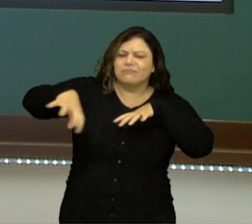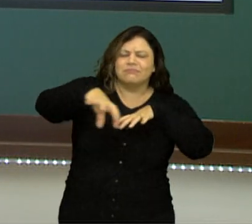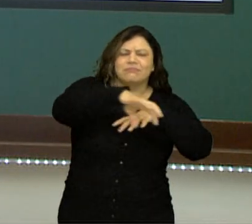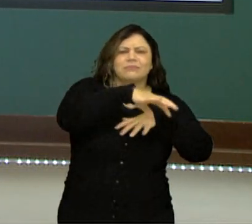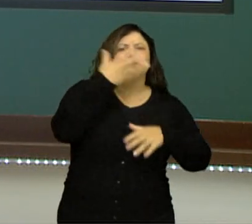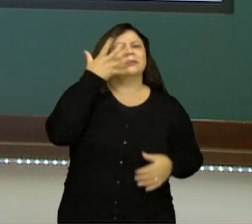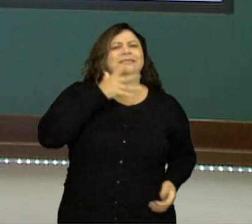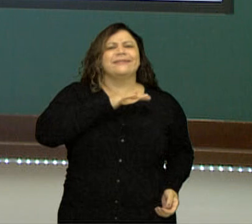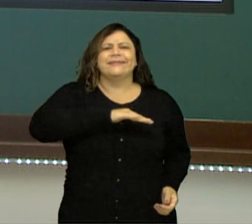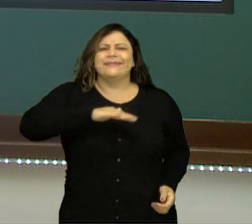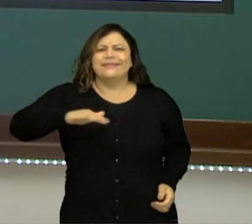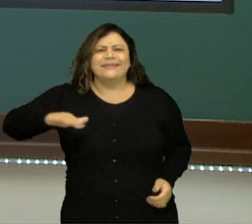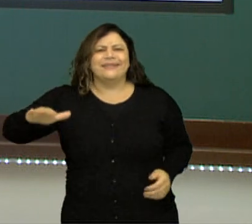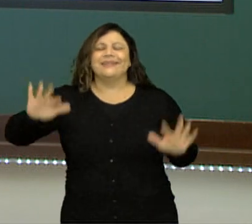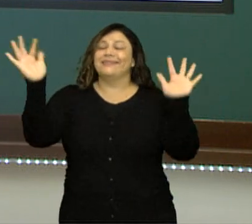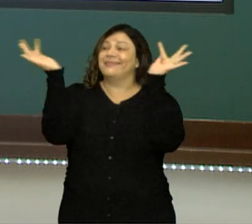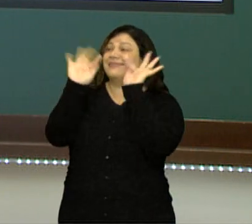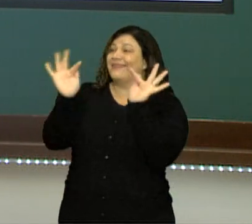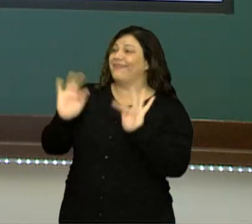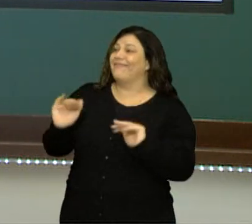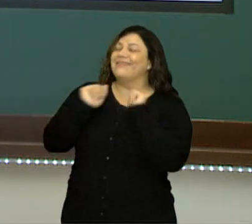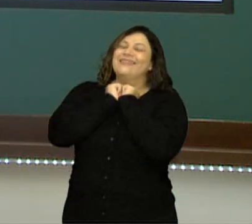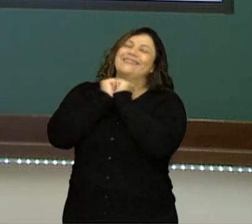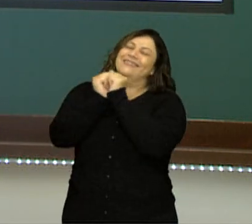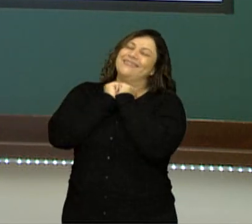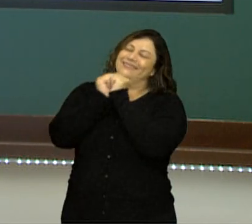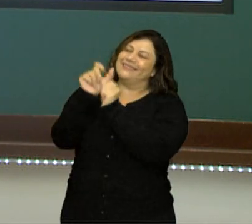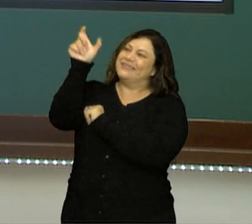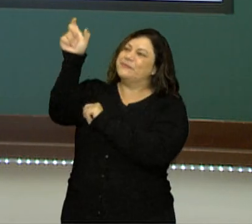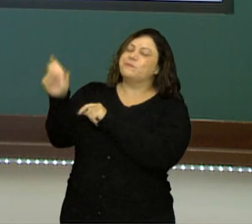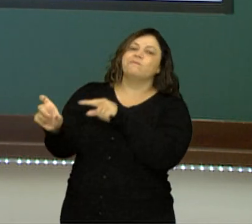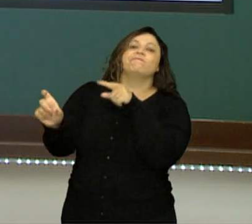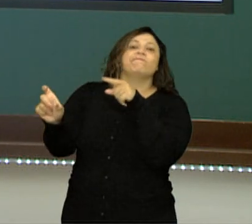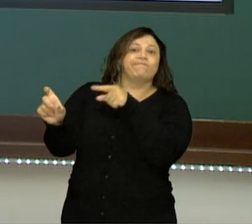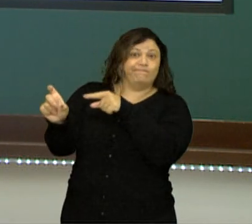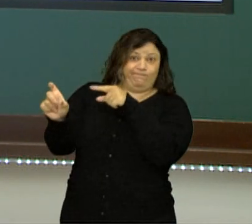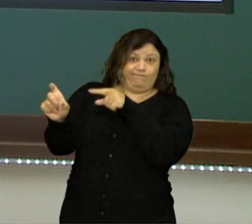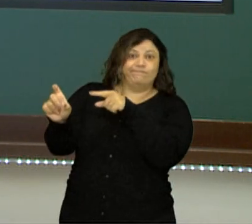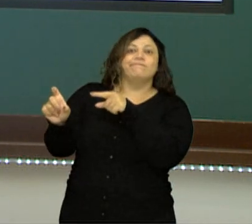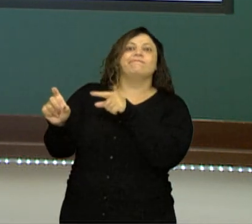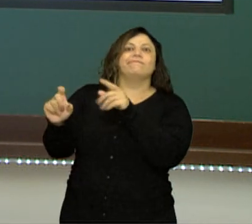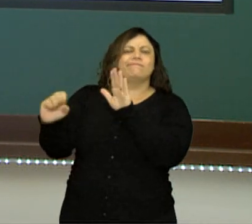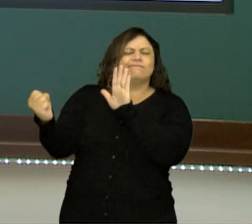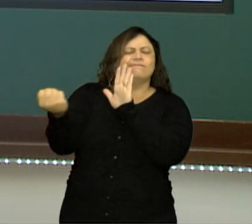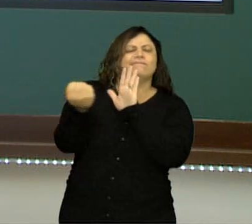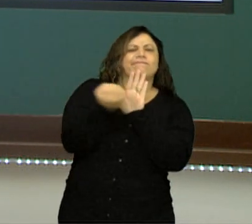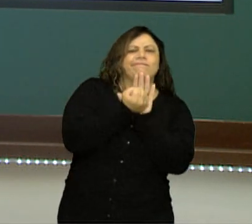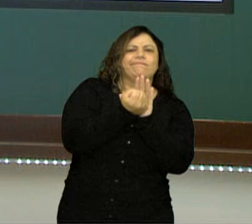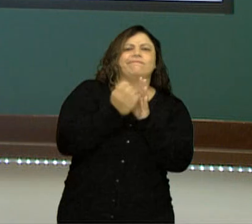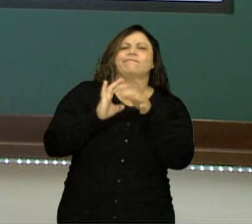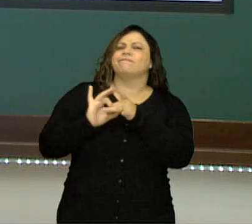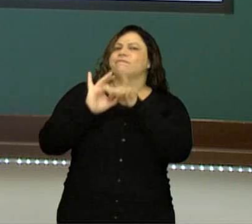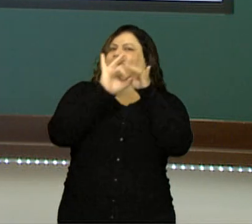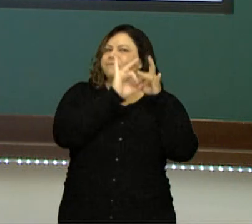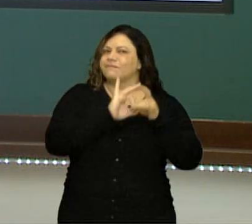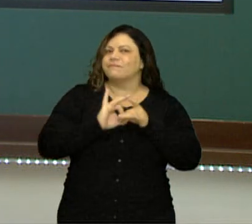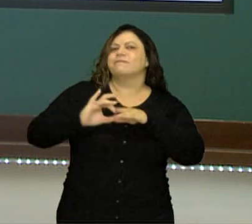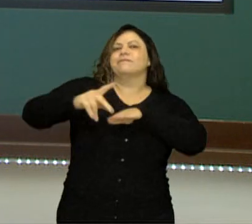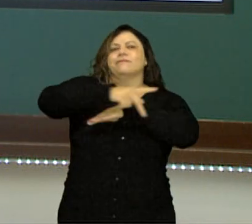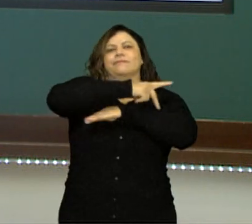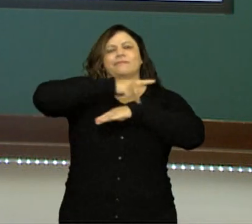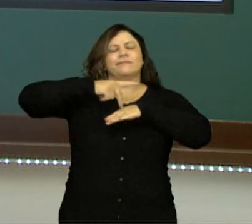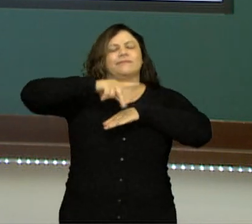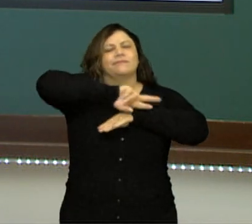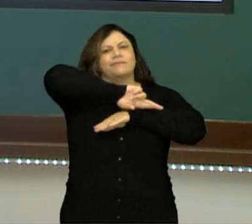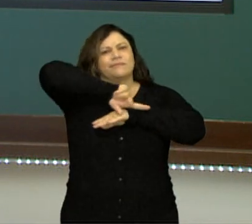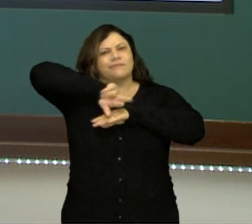crianças, e crianças que estão muito felizes de estar ao redor dele. Então repare ali símbolos da União Soviética, você tem símbolos do governo,